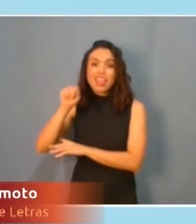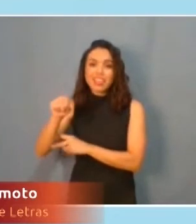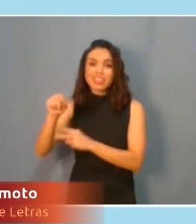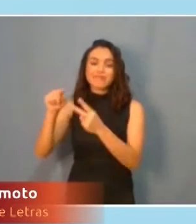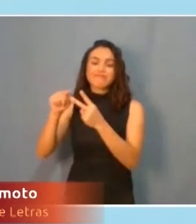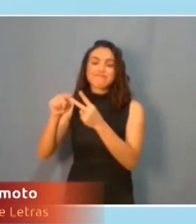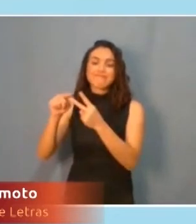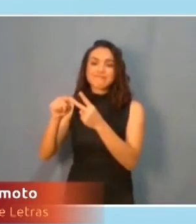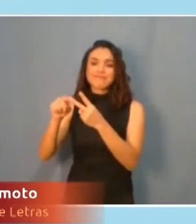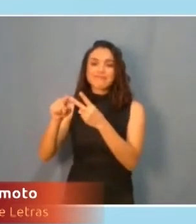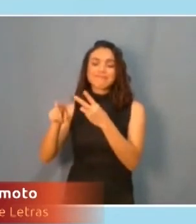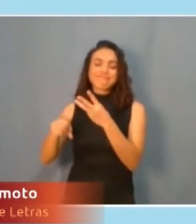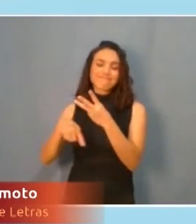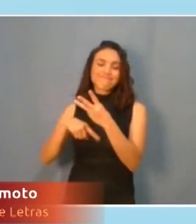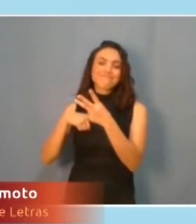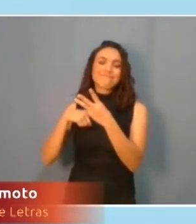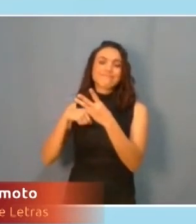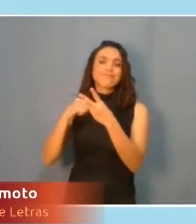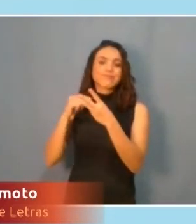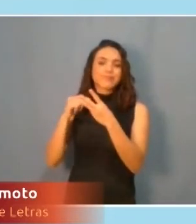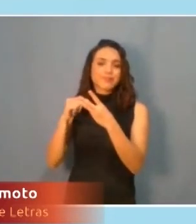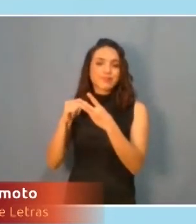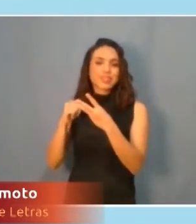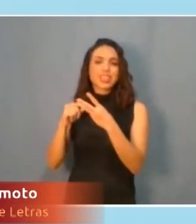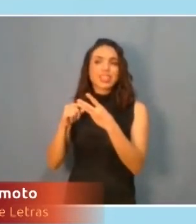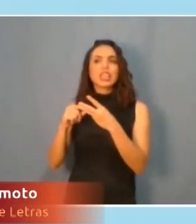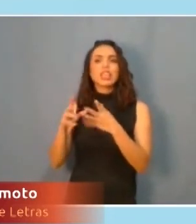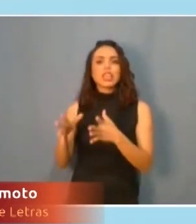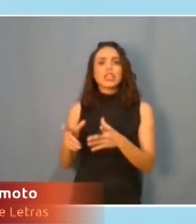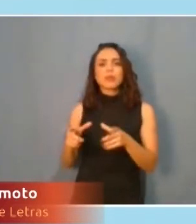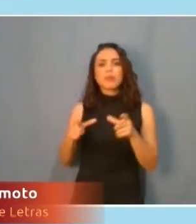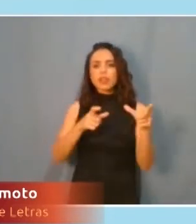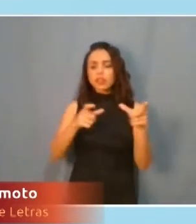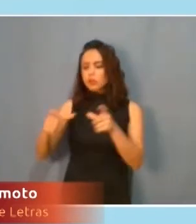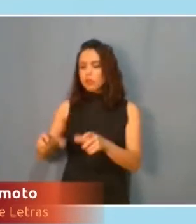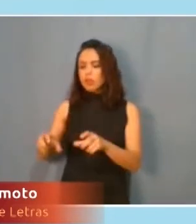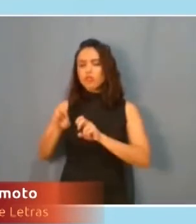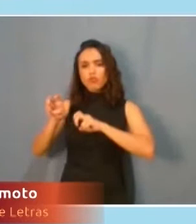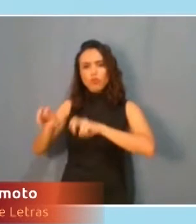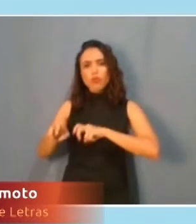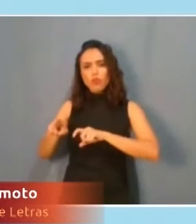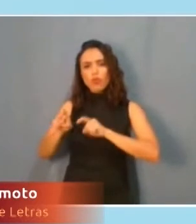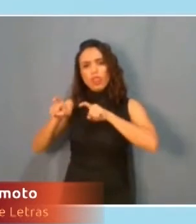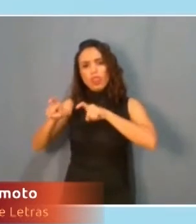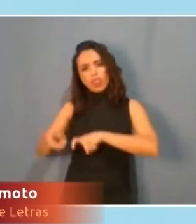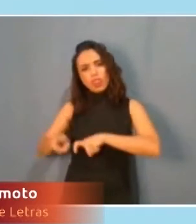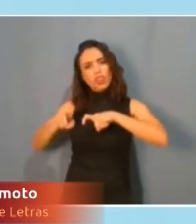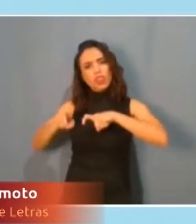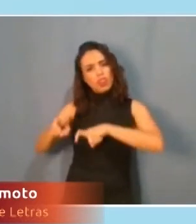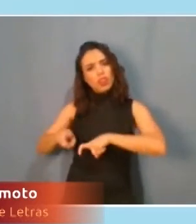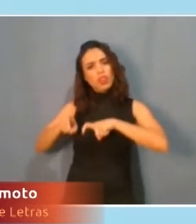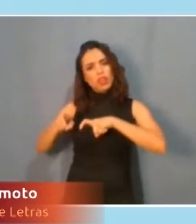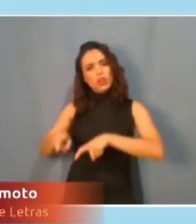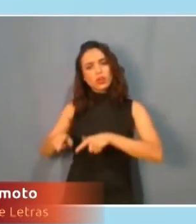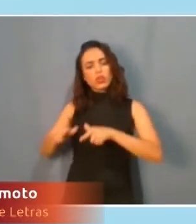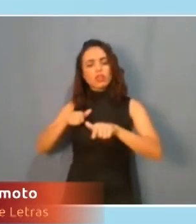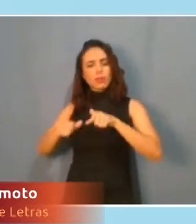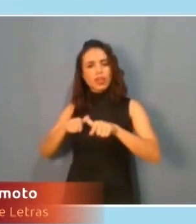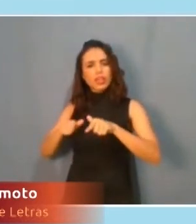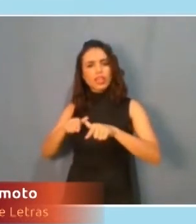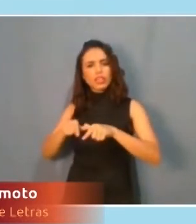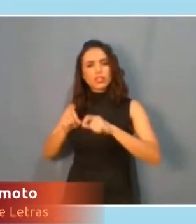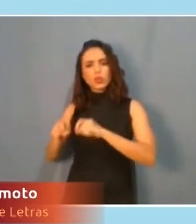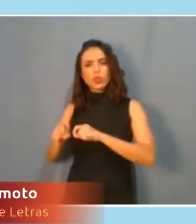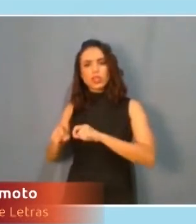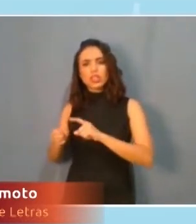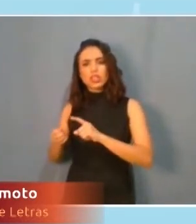a questão rural é isso que o Daniel falou, né? Os trabalhadores do campo são expulsos pelo